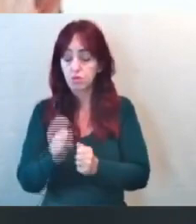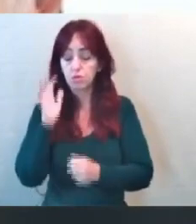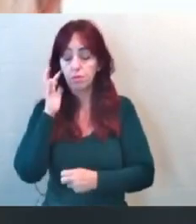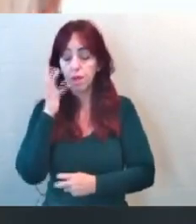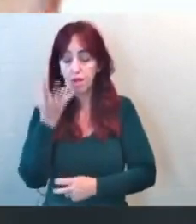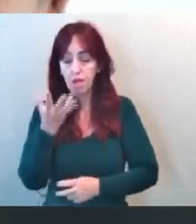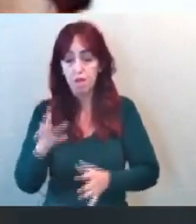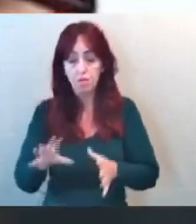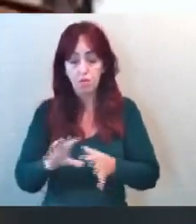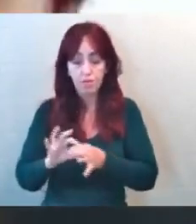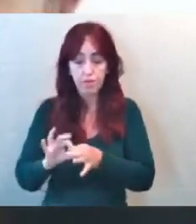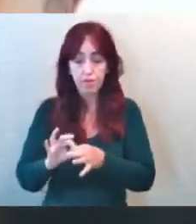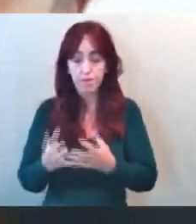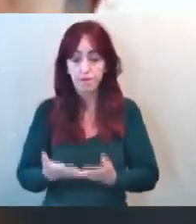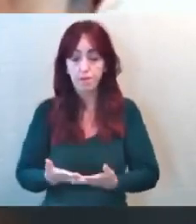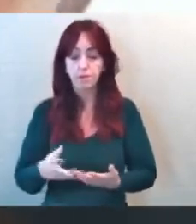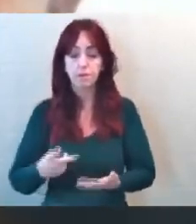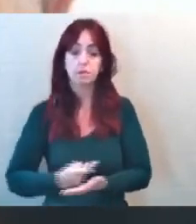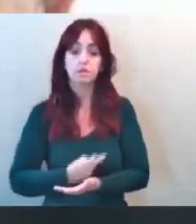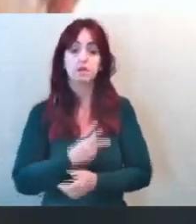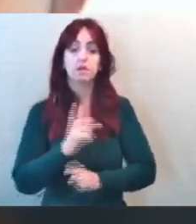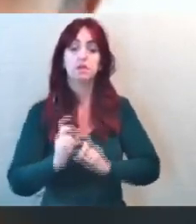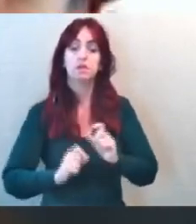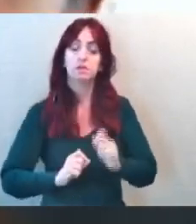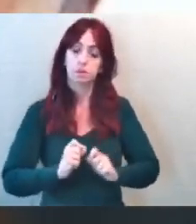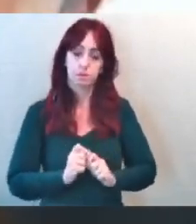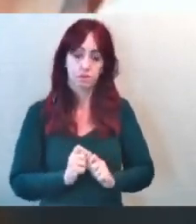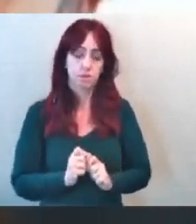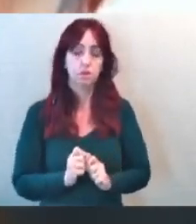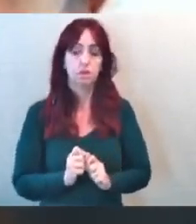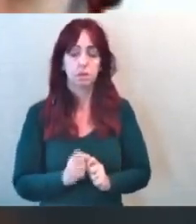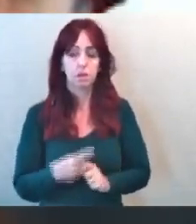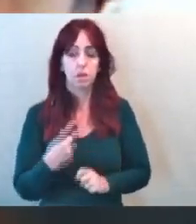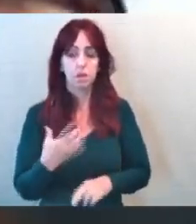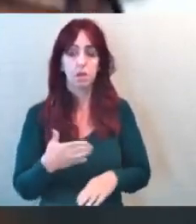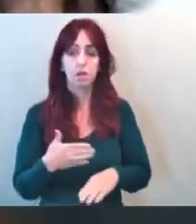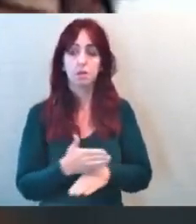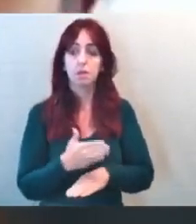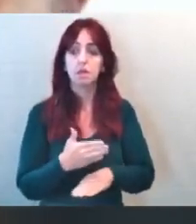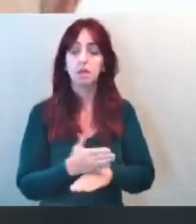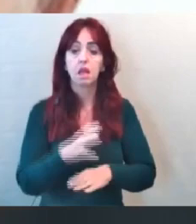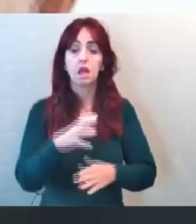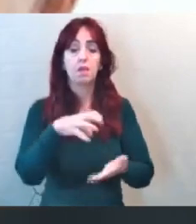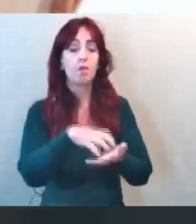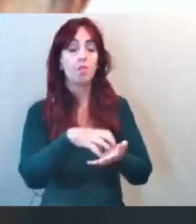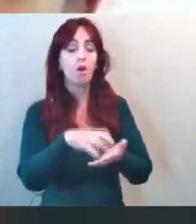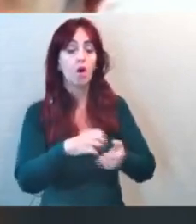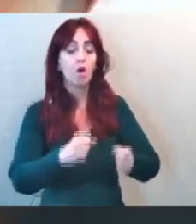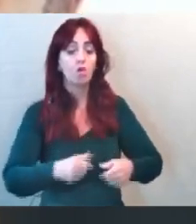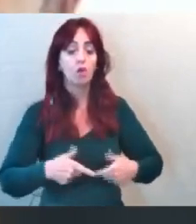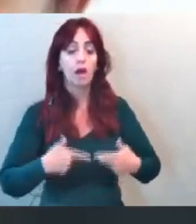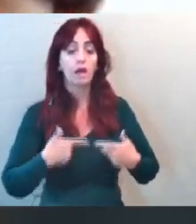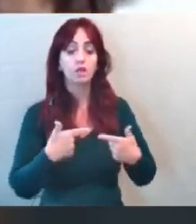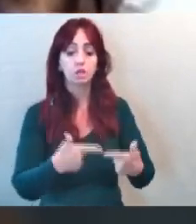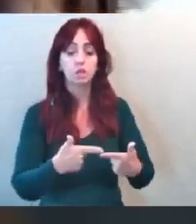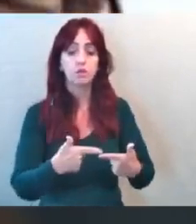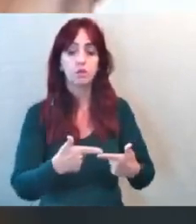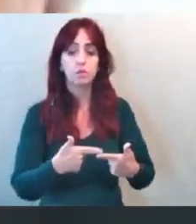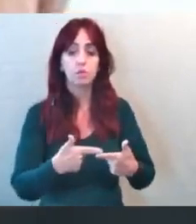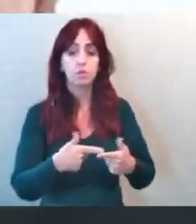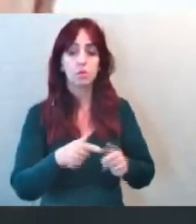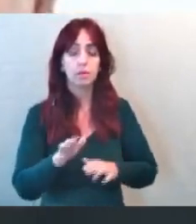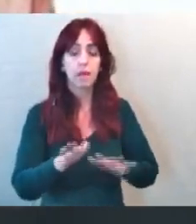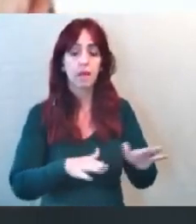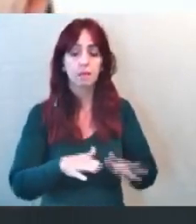para uma decisão e decidimos. Nós entramos no polo ativo da